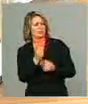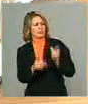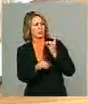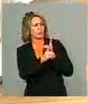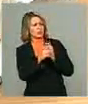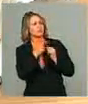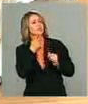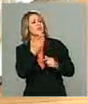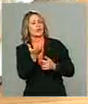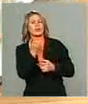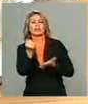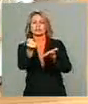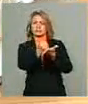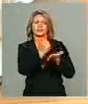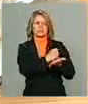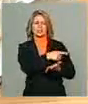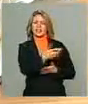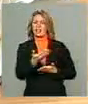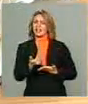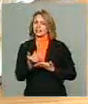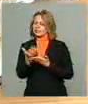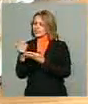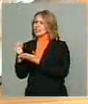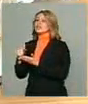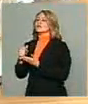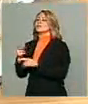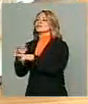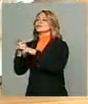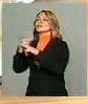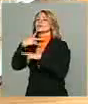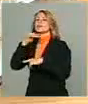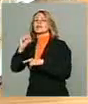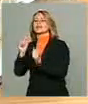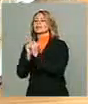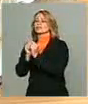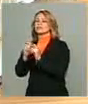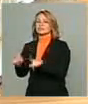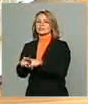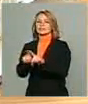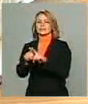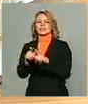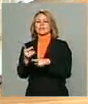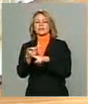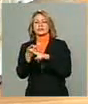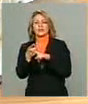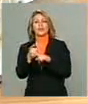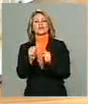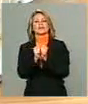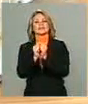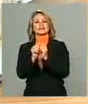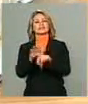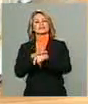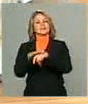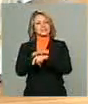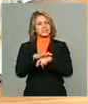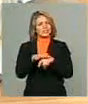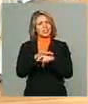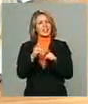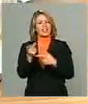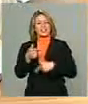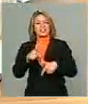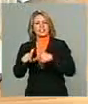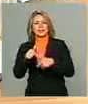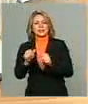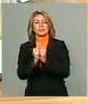eu quero contratar essa menina é queê quê O pai dela aí eu trabalhei foi no no Festival da Eva estaquinha tava se